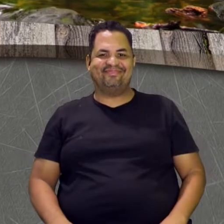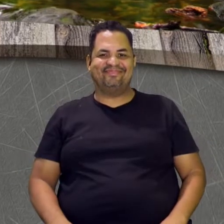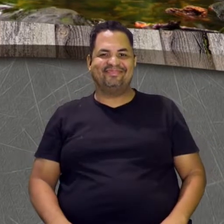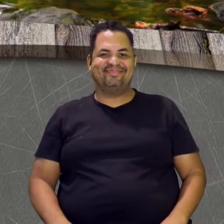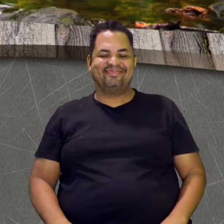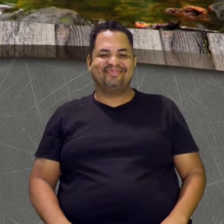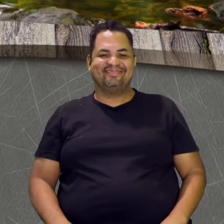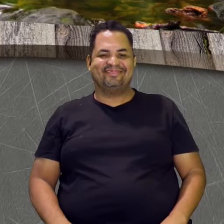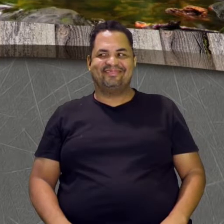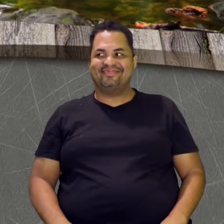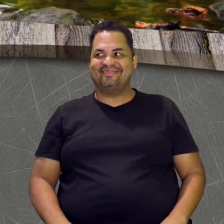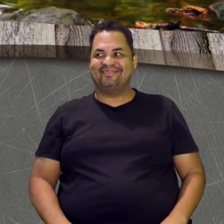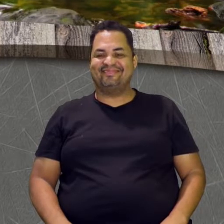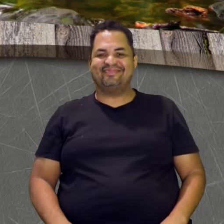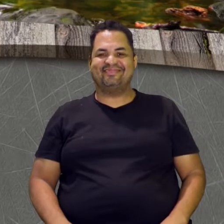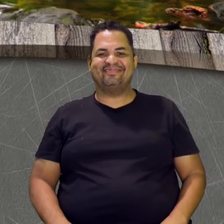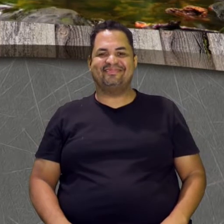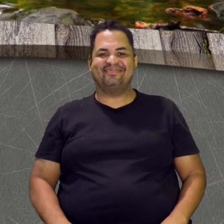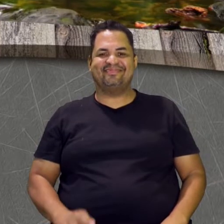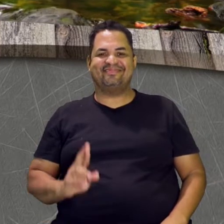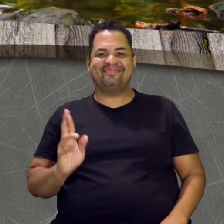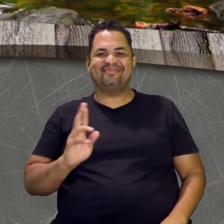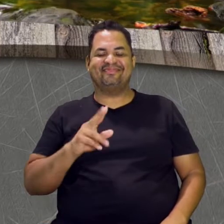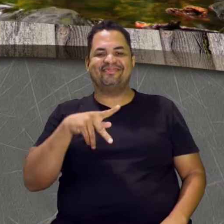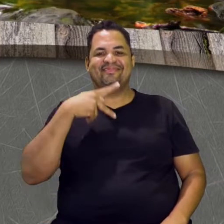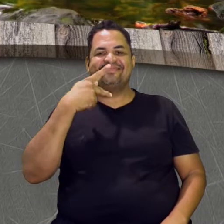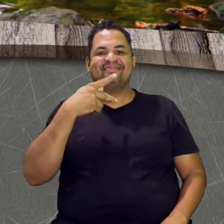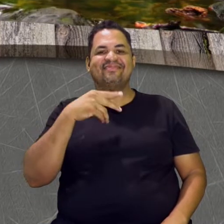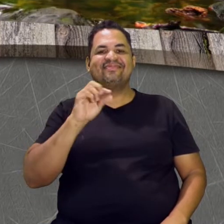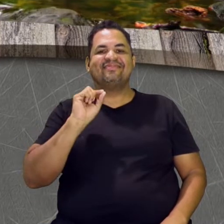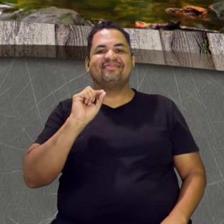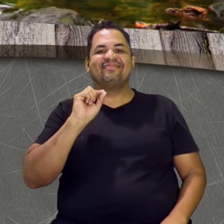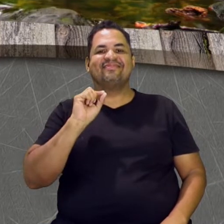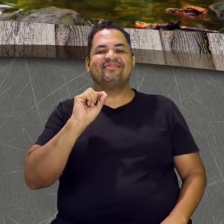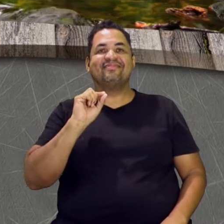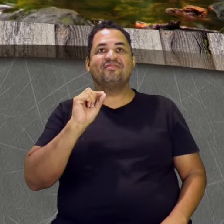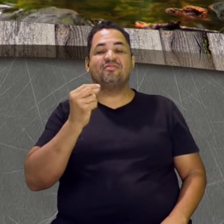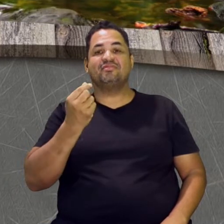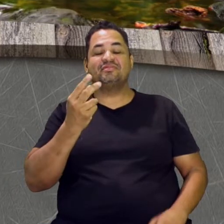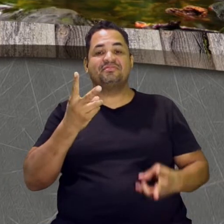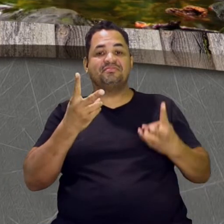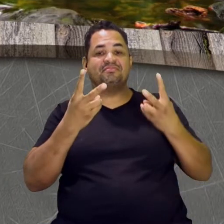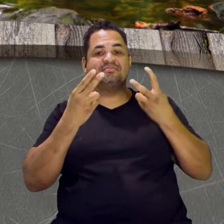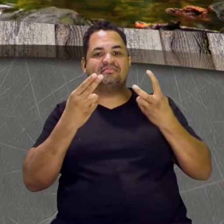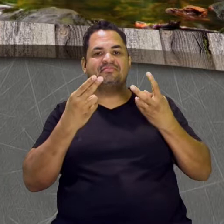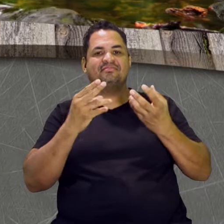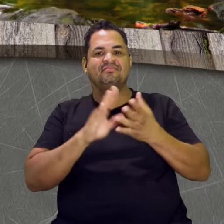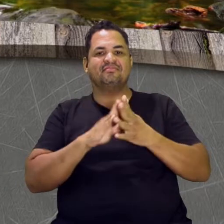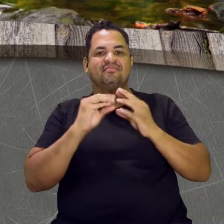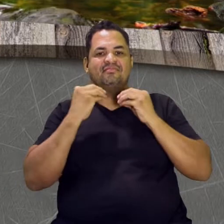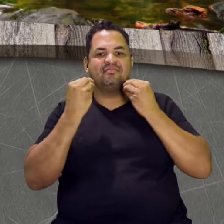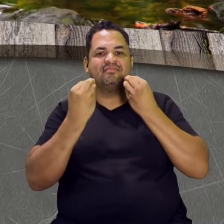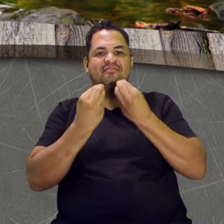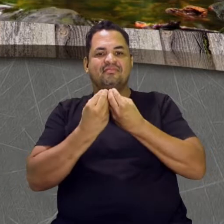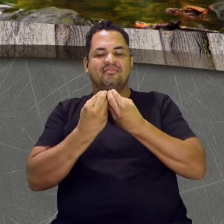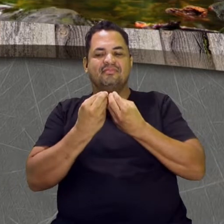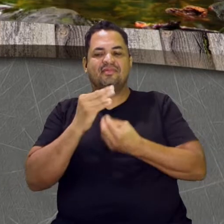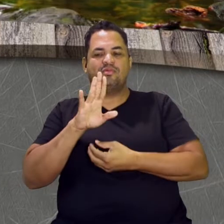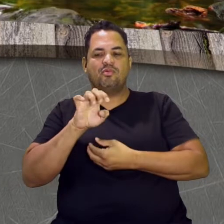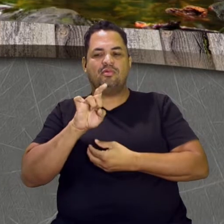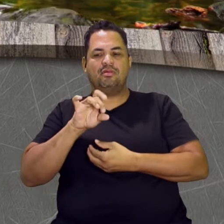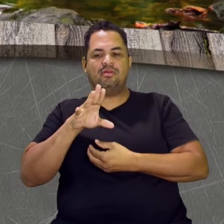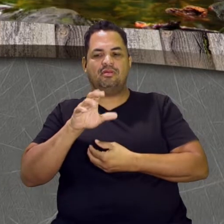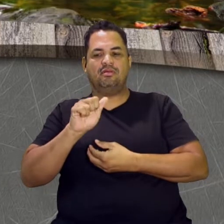fora. Para quem me disser o que identifica uma substância orgânica,